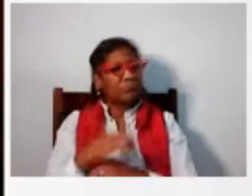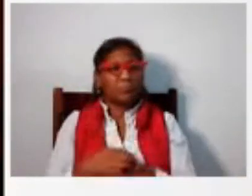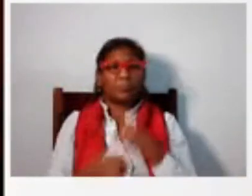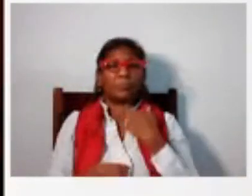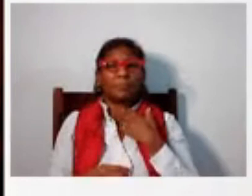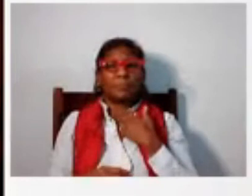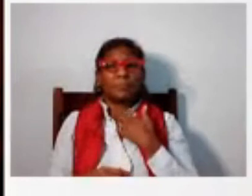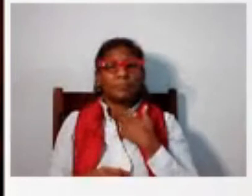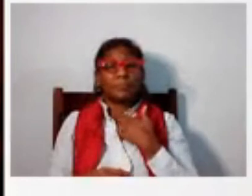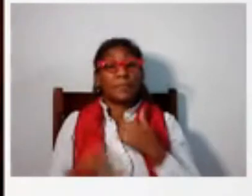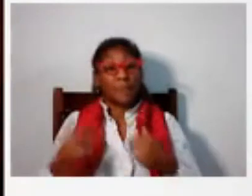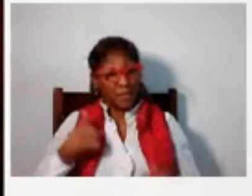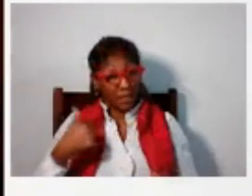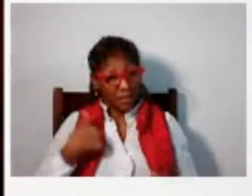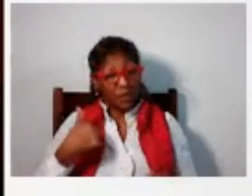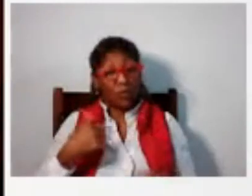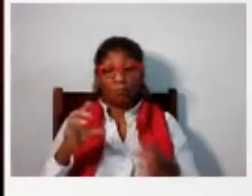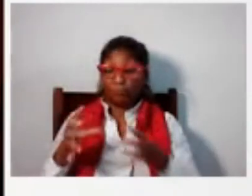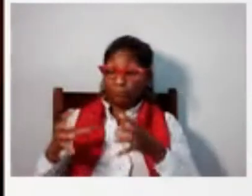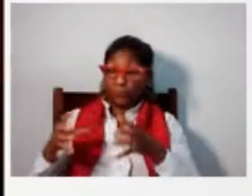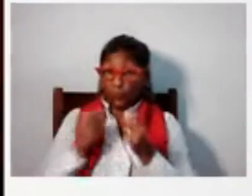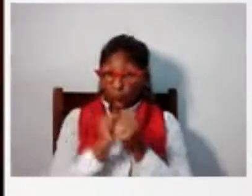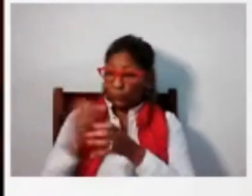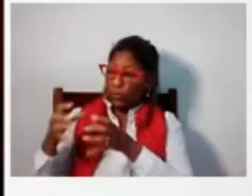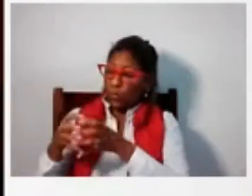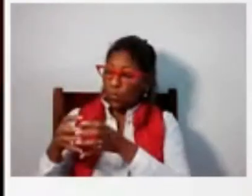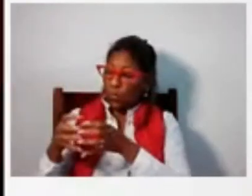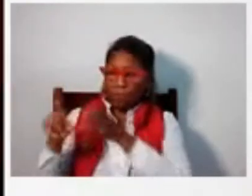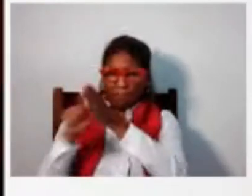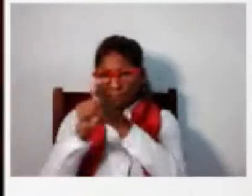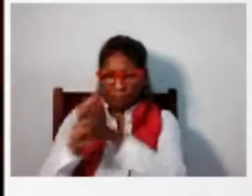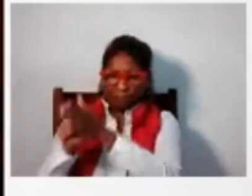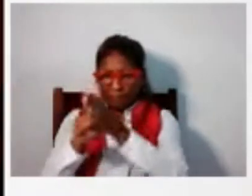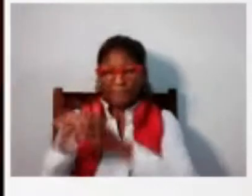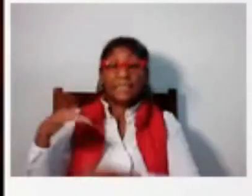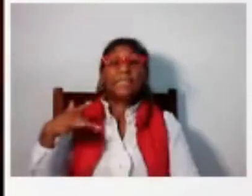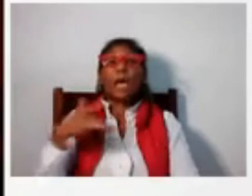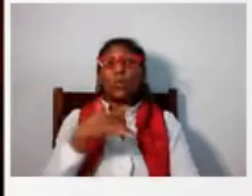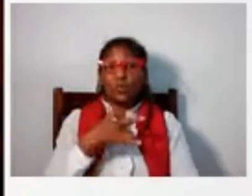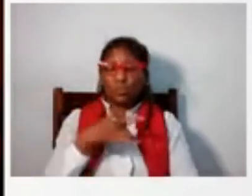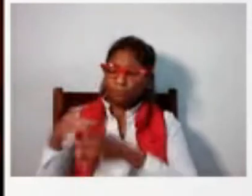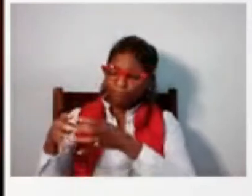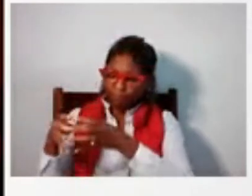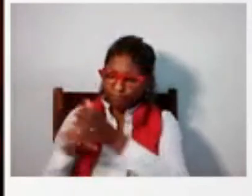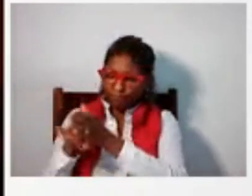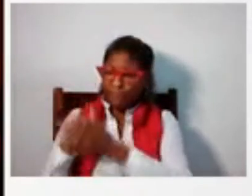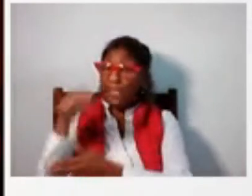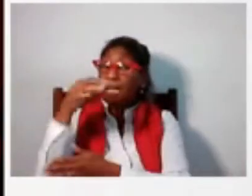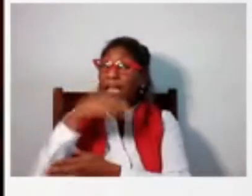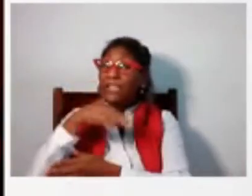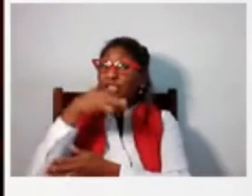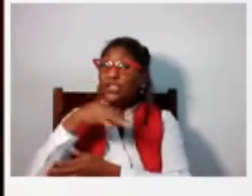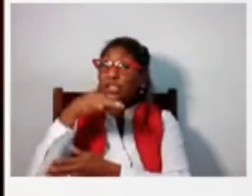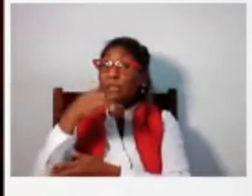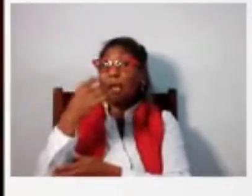que a nossa equipe da saúde possa analisar esse desmembramento da serra. É a única situação